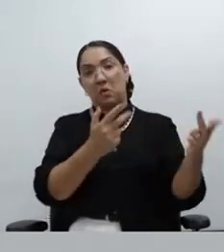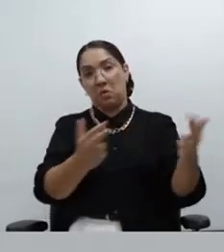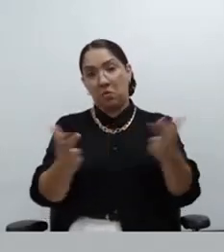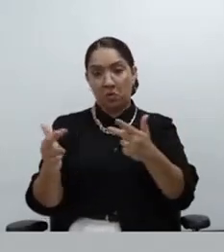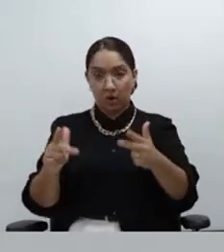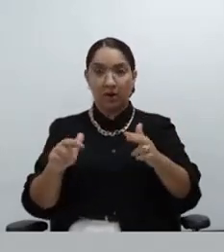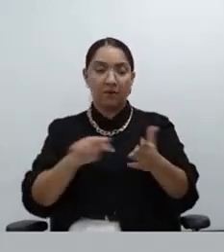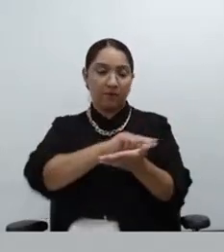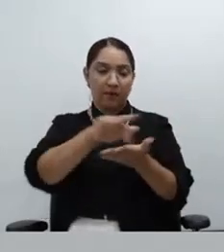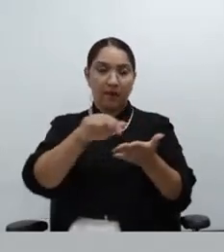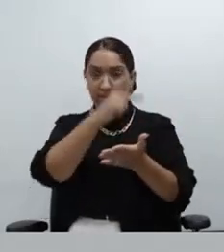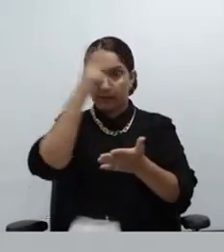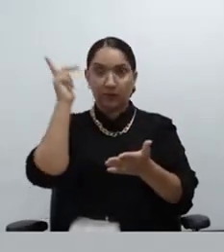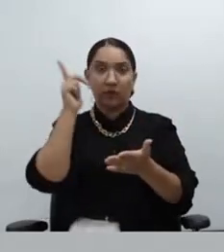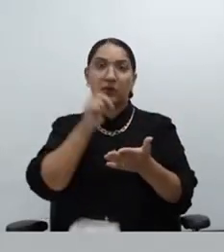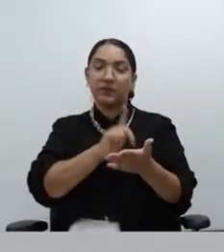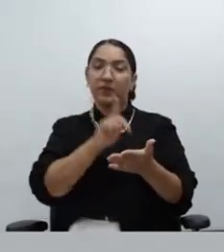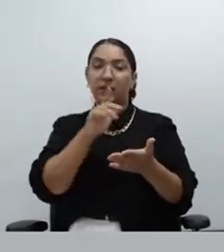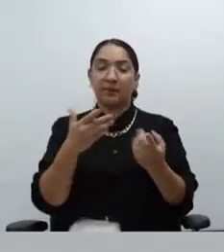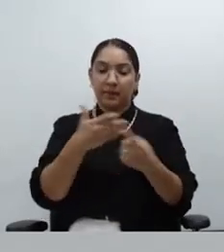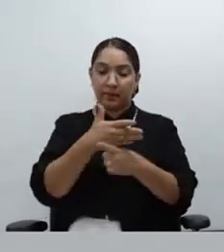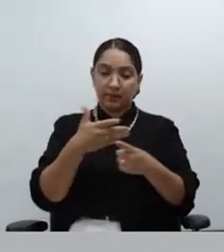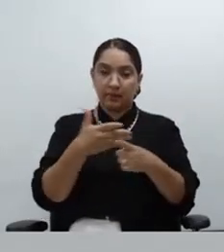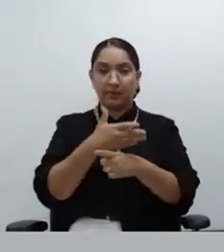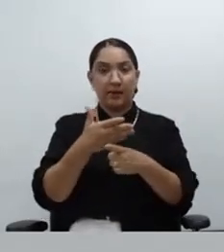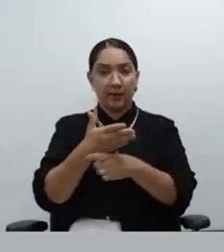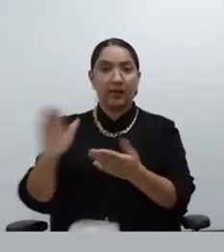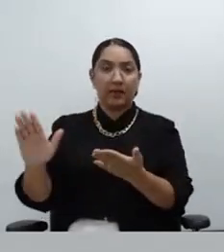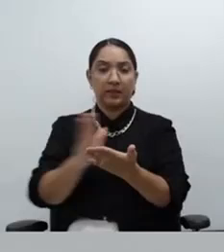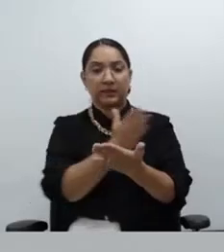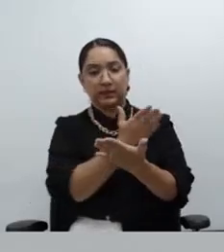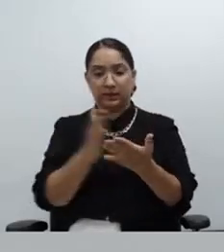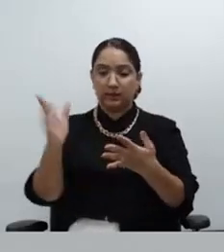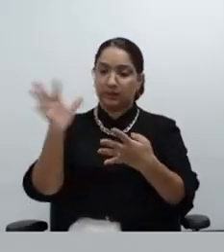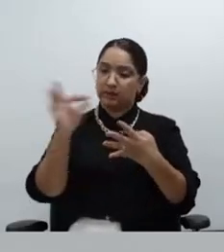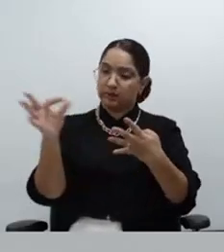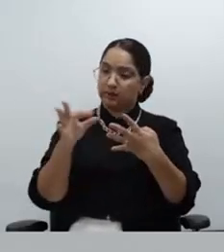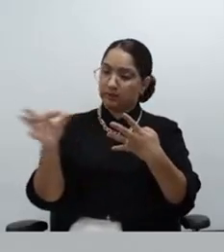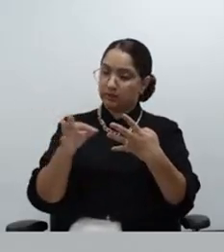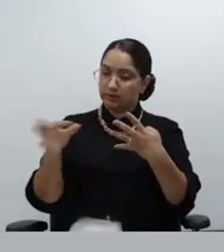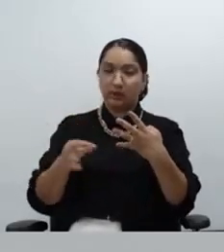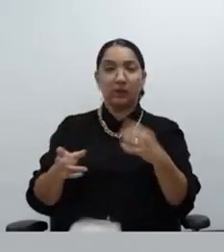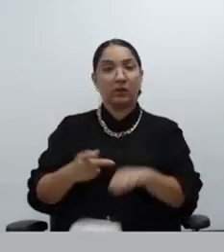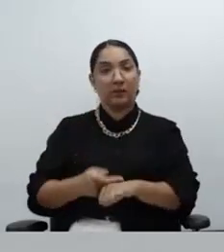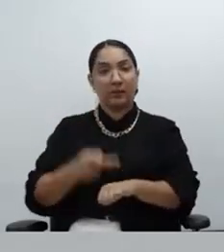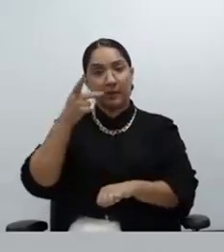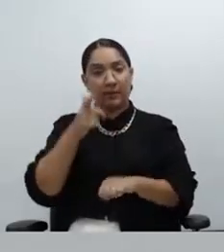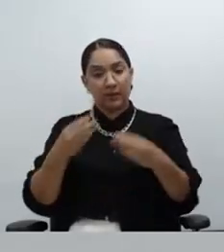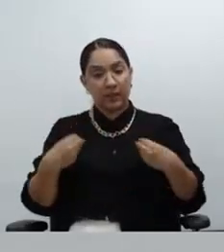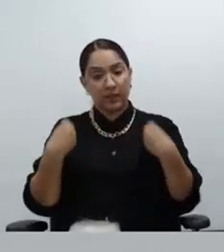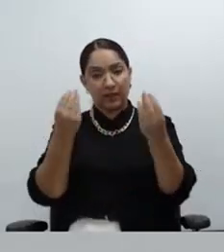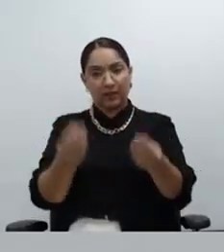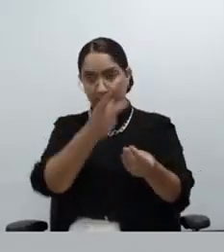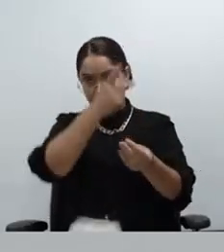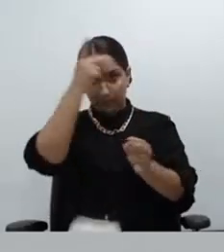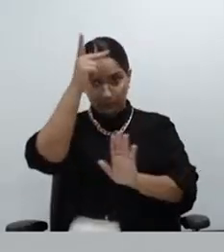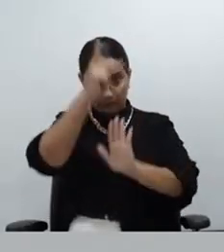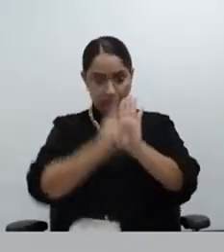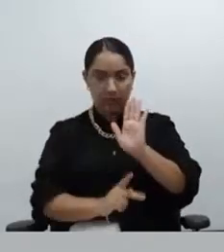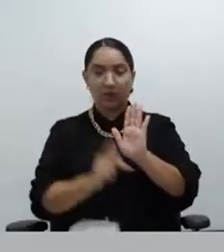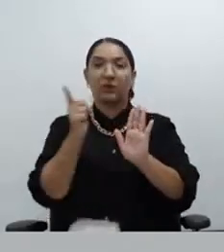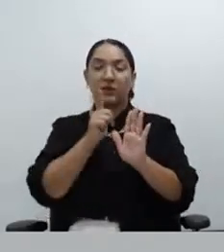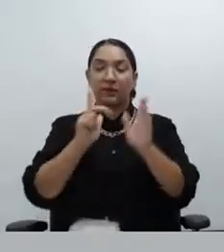desafio e também da seleção dos projetos vencedores. E estive também na quarta-feira